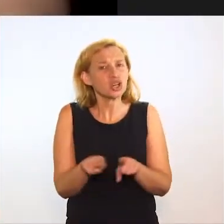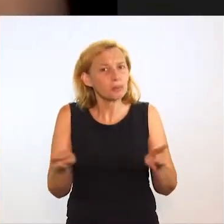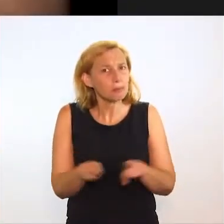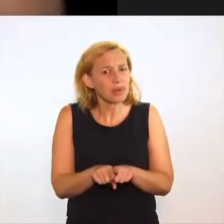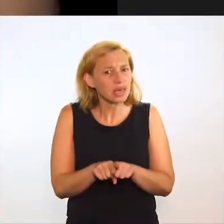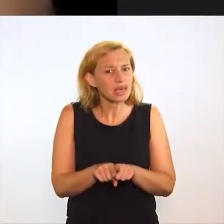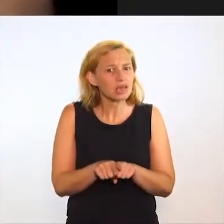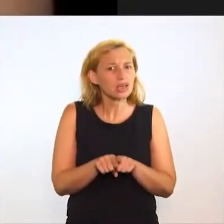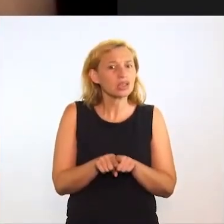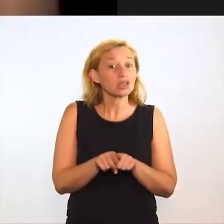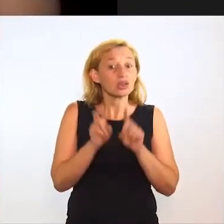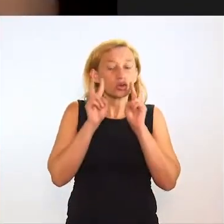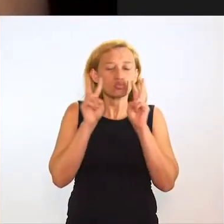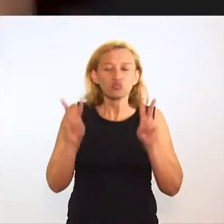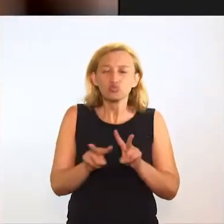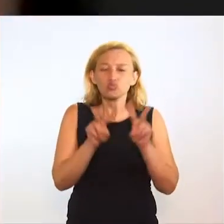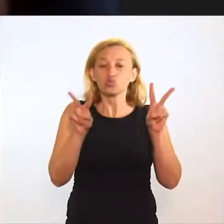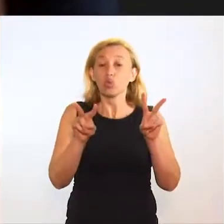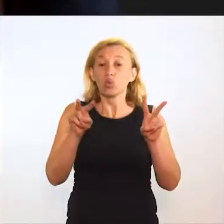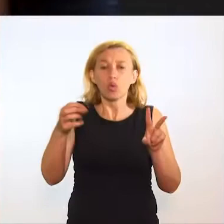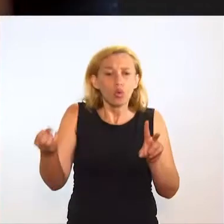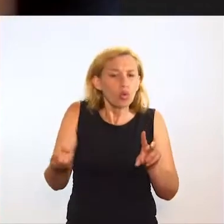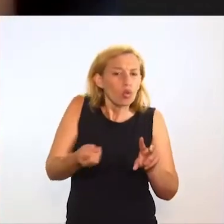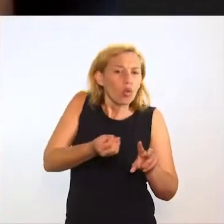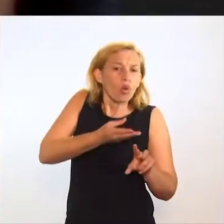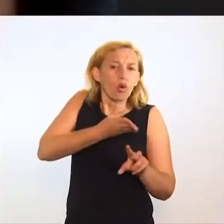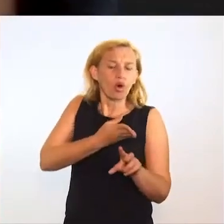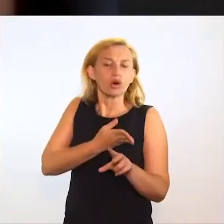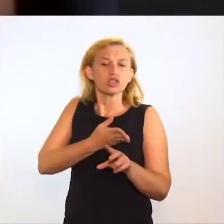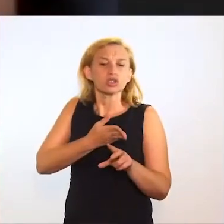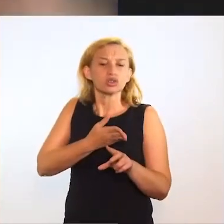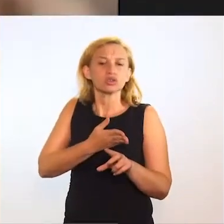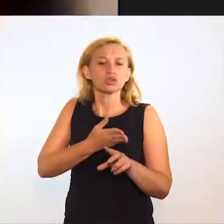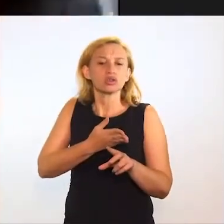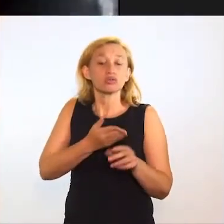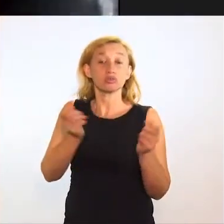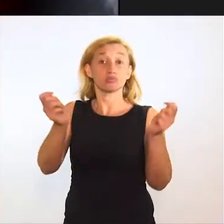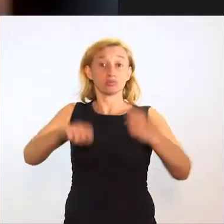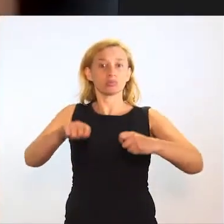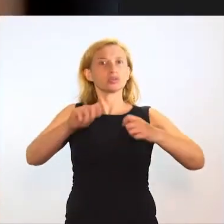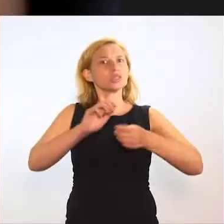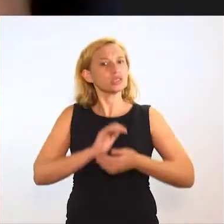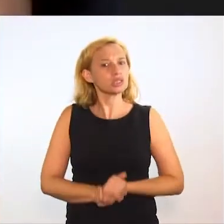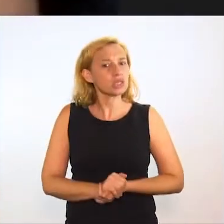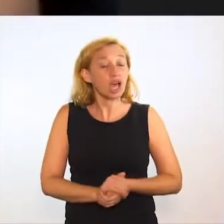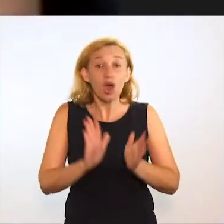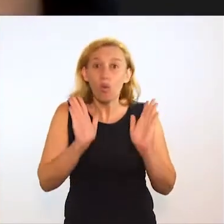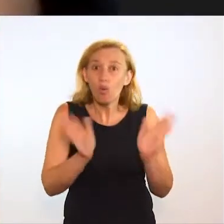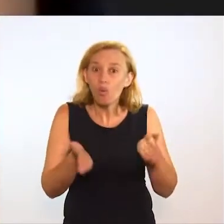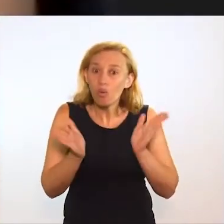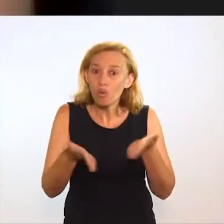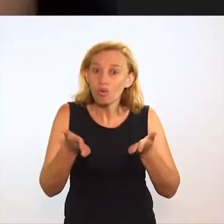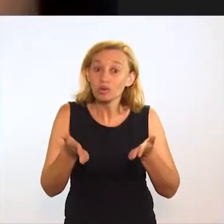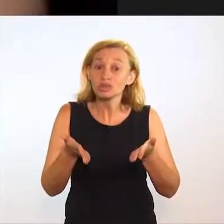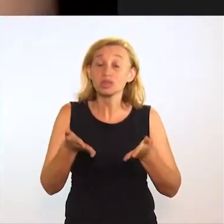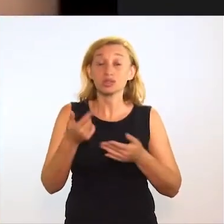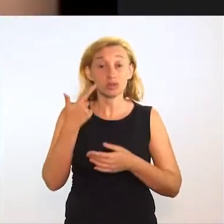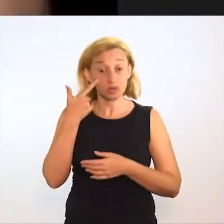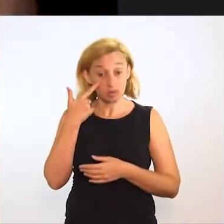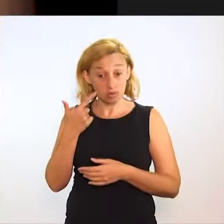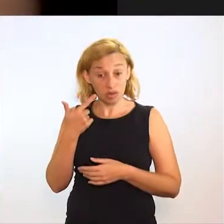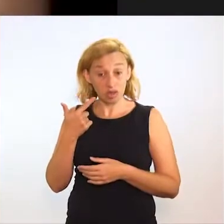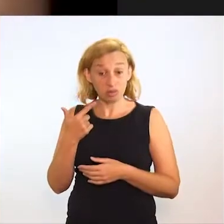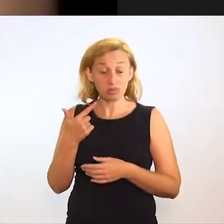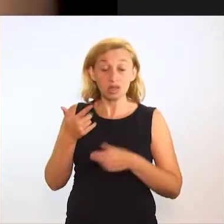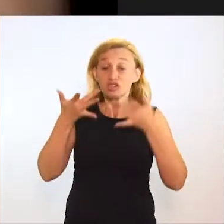presenciais. Mas também abriu um horizonte novo, um leque de novas possibilidades, que hoje